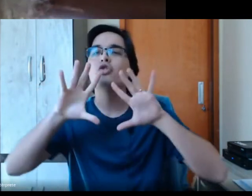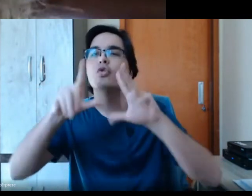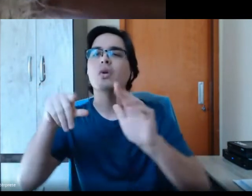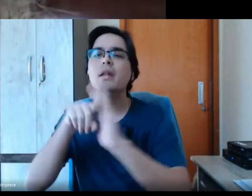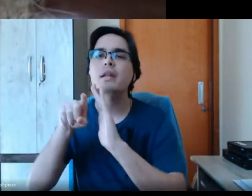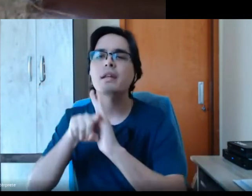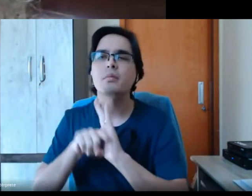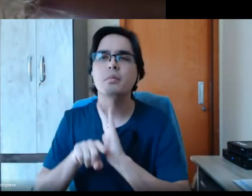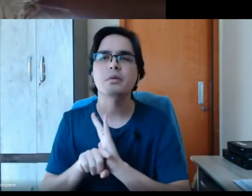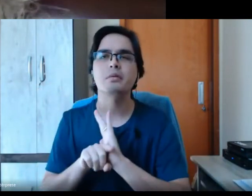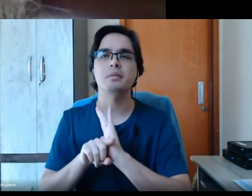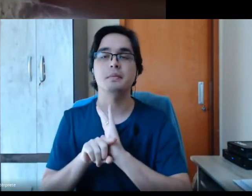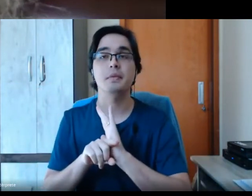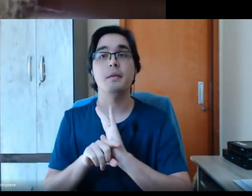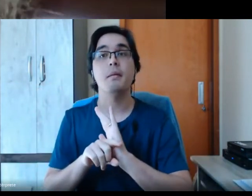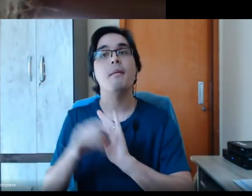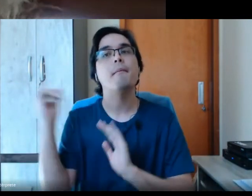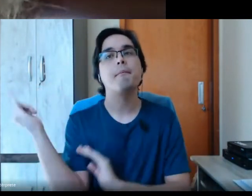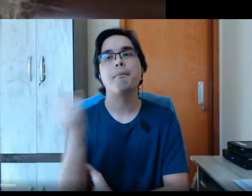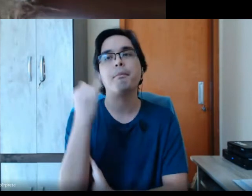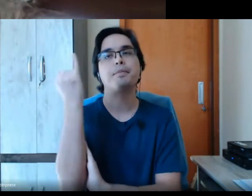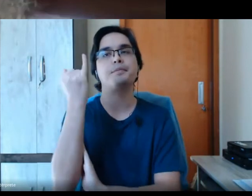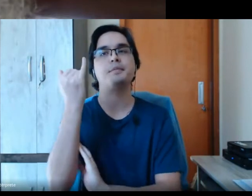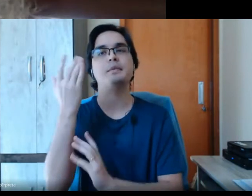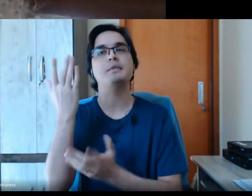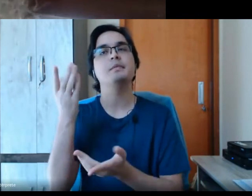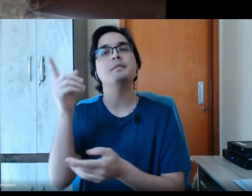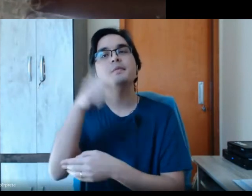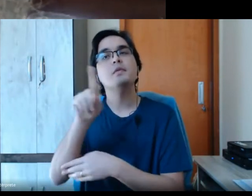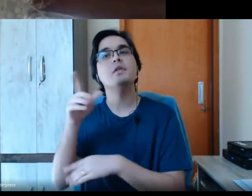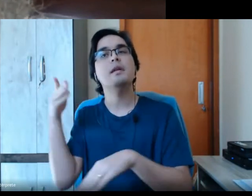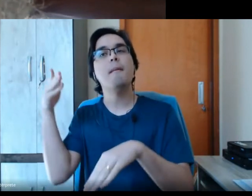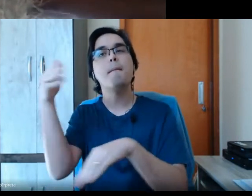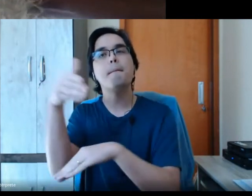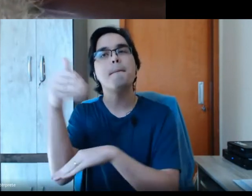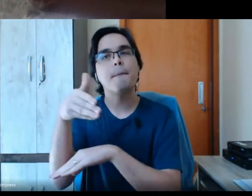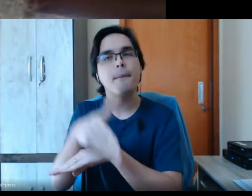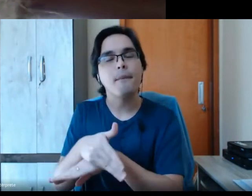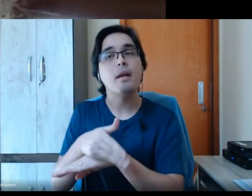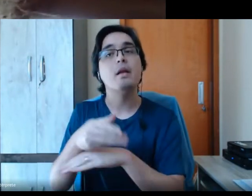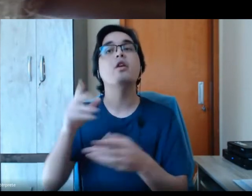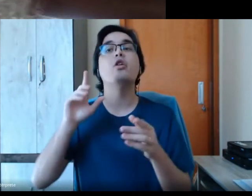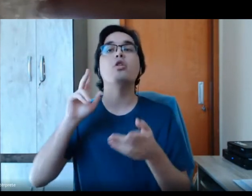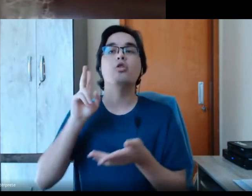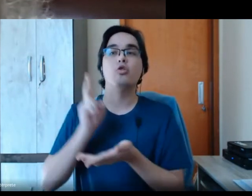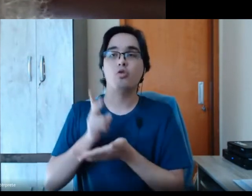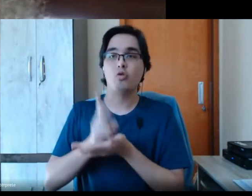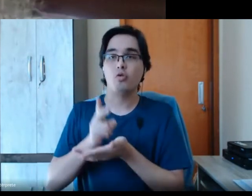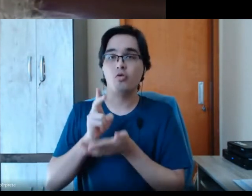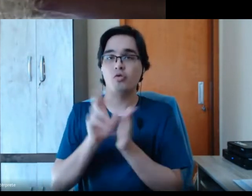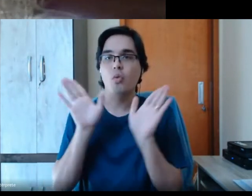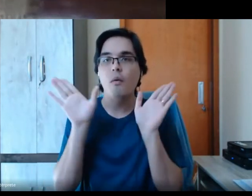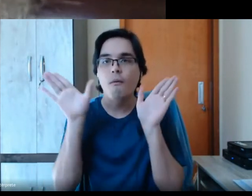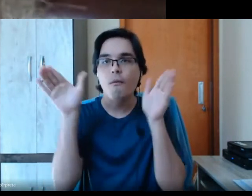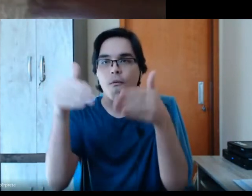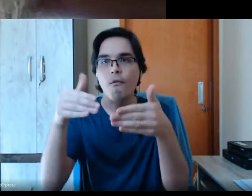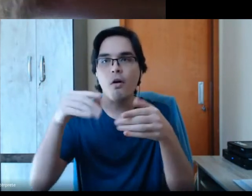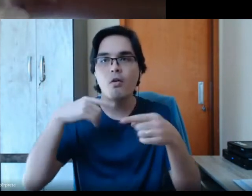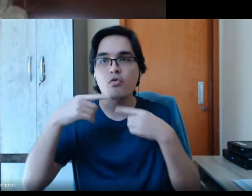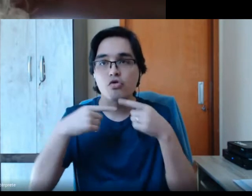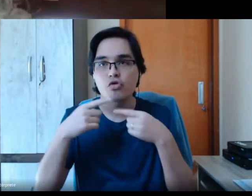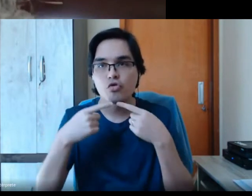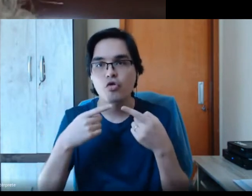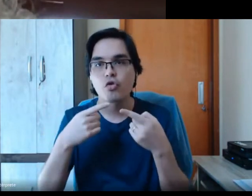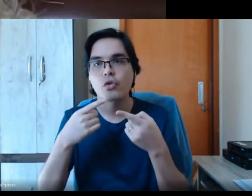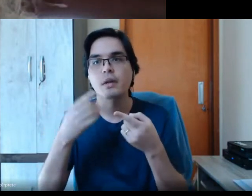continua na sala de assessoria. Aqui a gente só deu uma startada nesse processo de preenchimento dos planos de ensino que